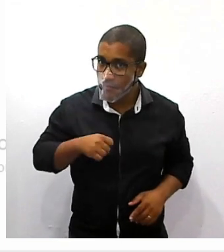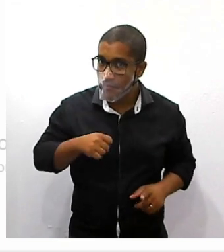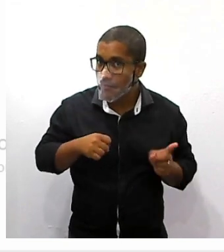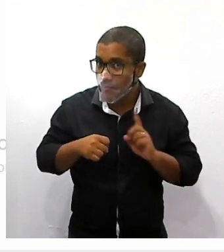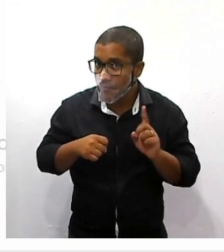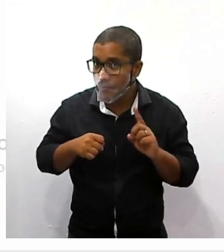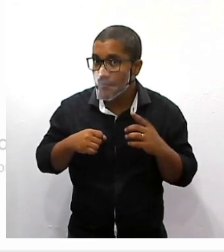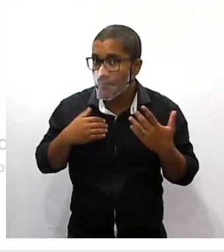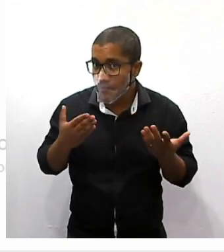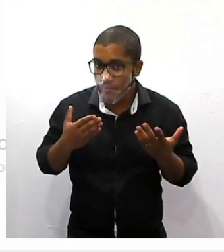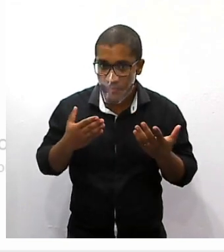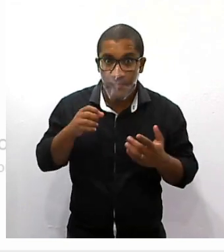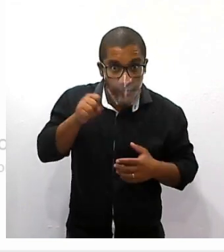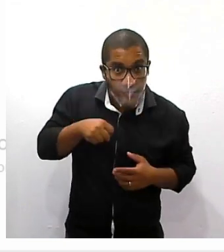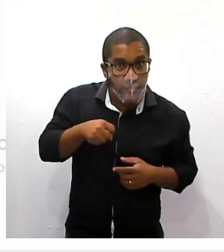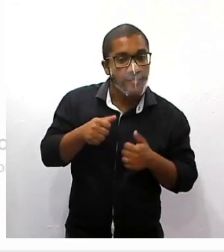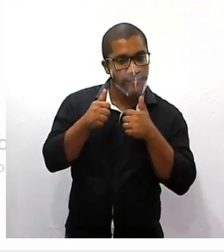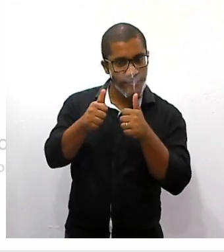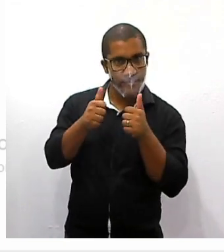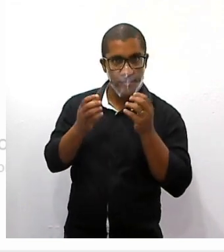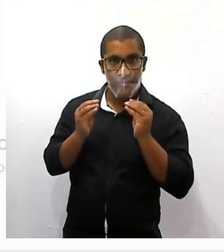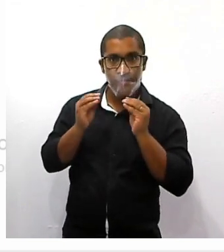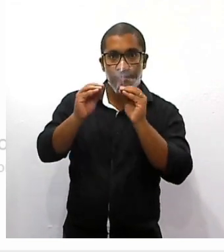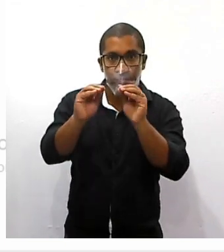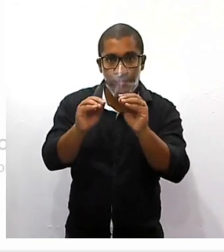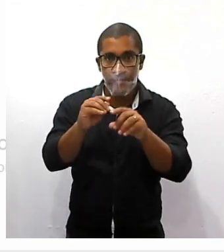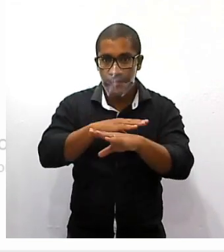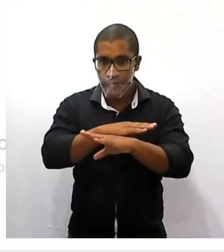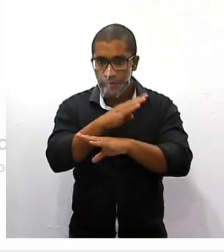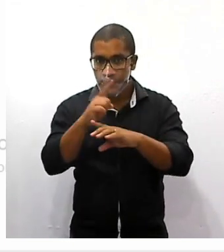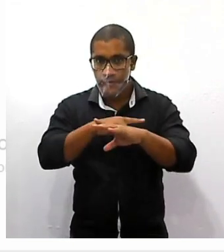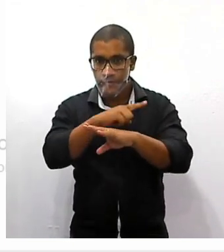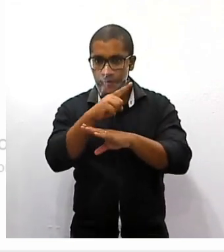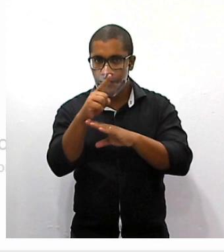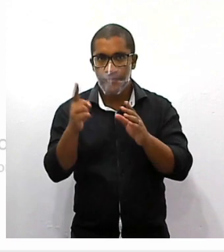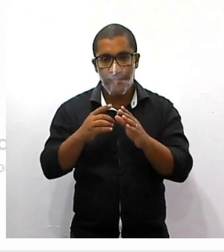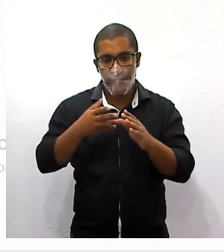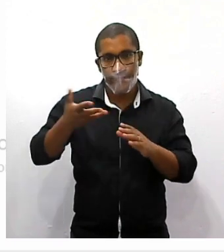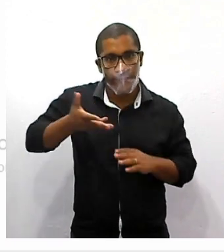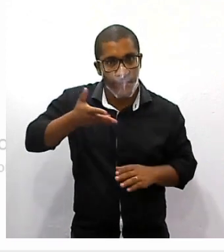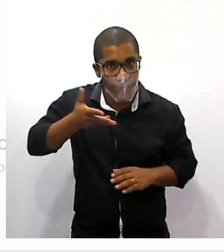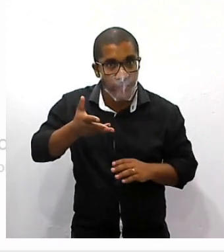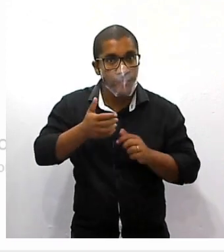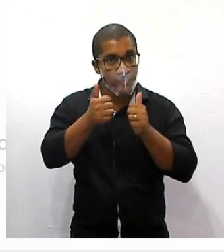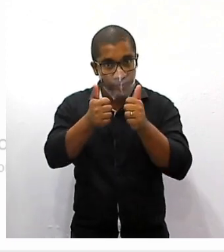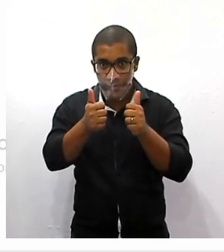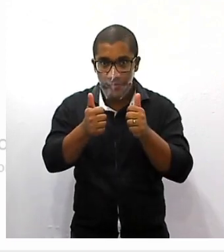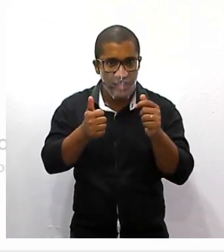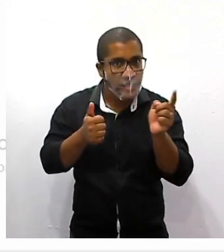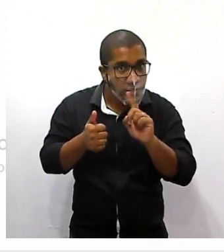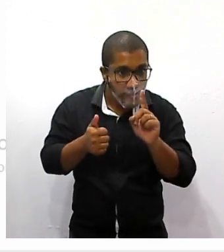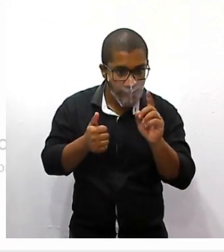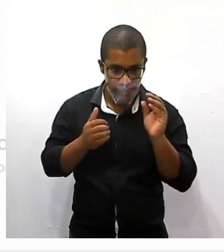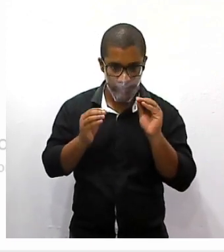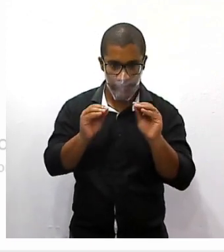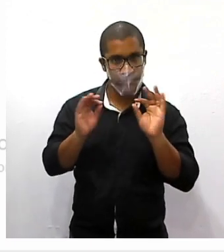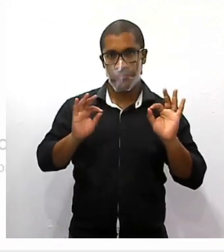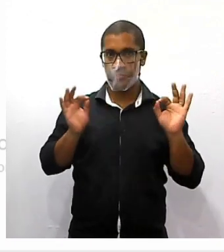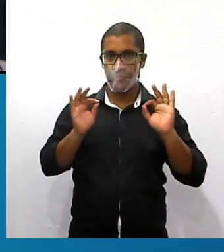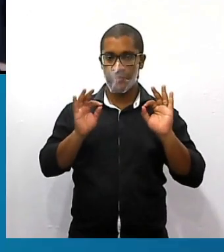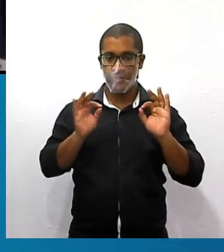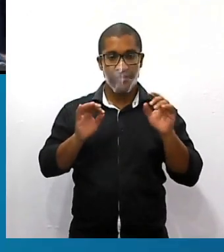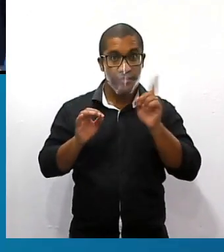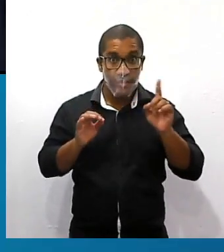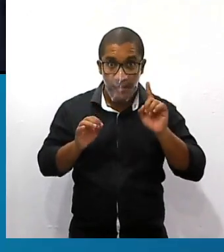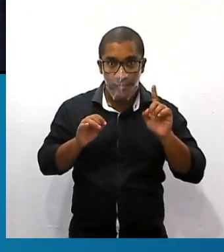pode ser não. Então, se a resposta for sim, você vai lá, põe a velocidade. Se a resposta for não, você vai lá e não põe, tá certo? Tá aqui, ó,